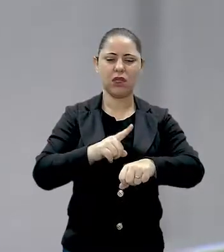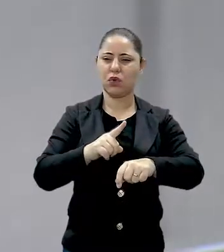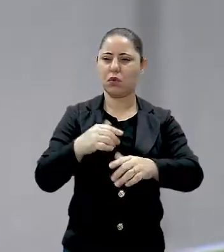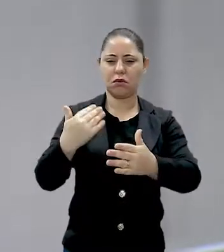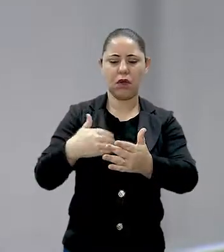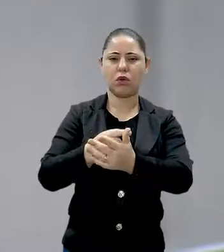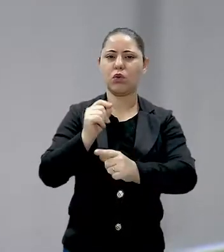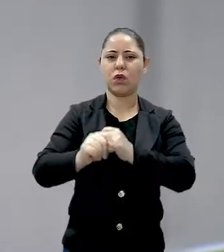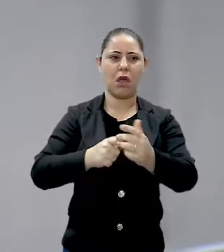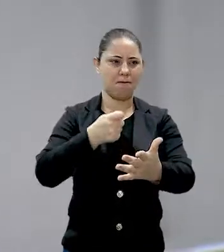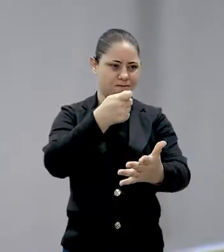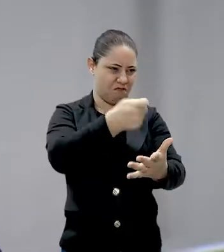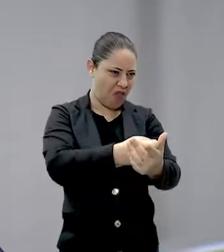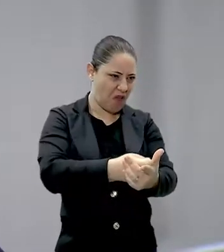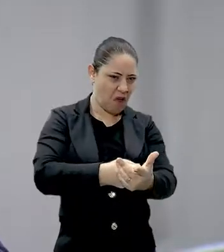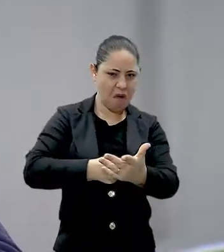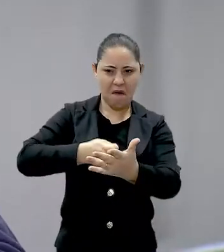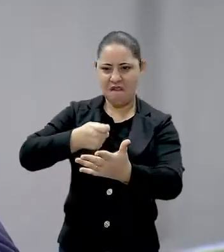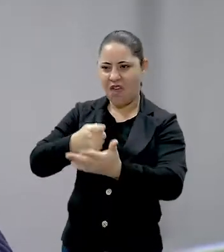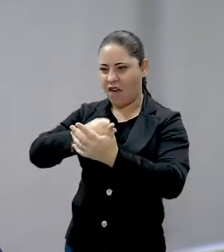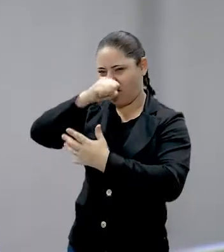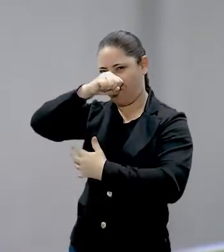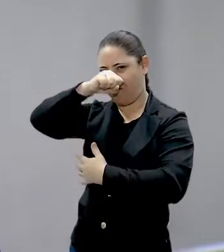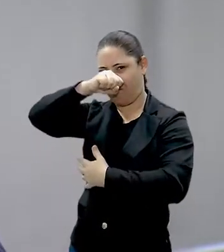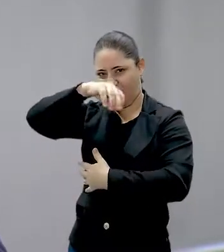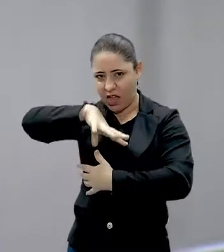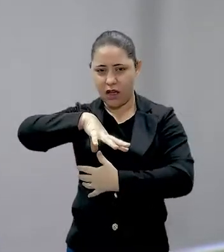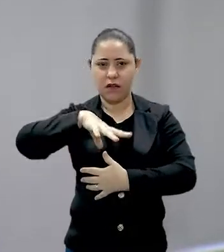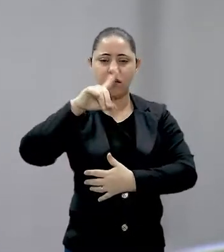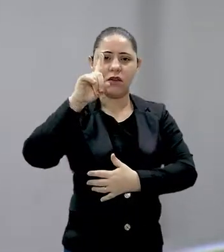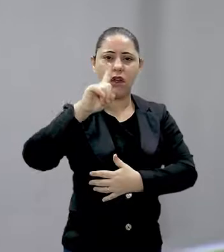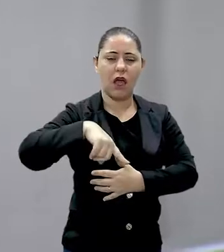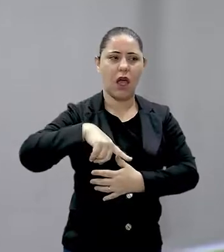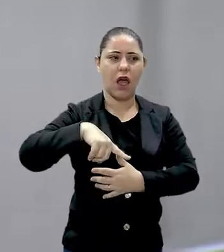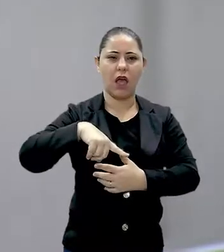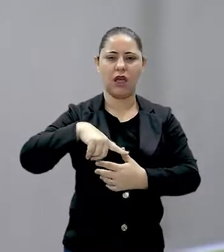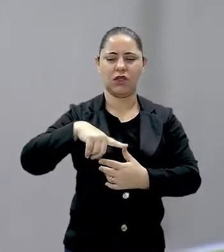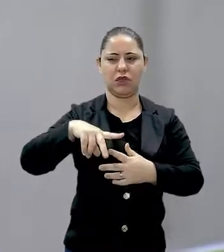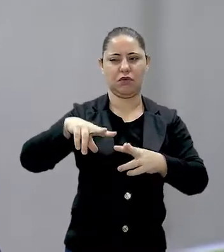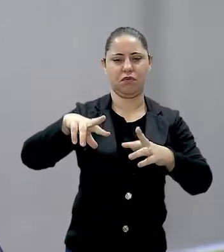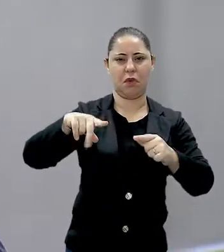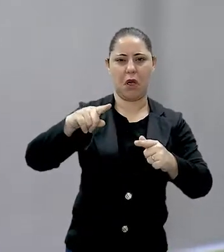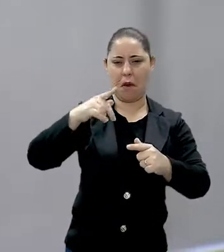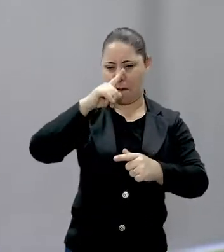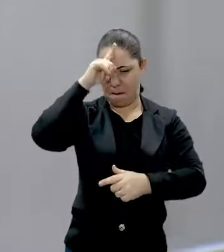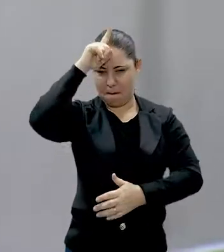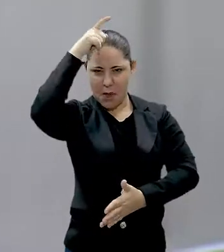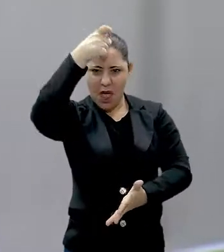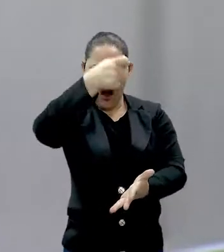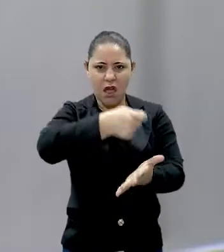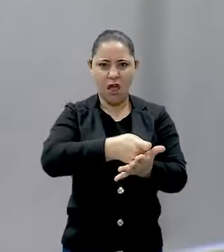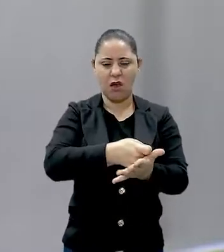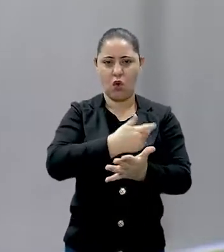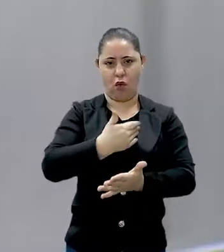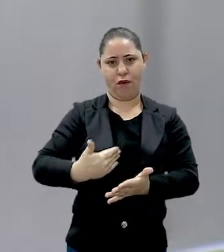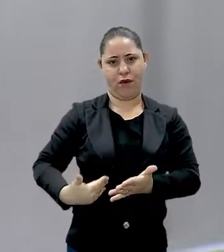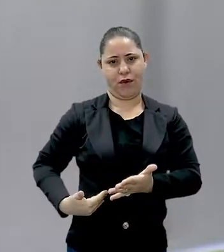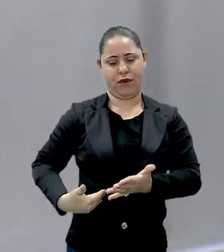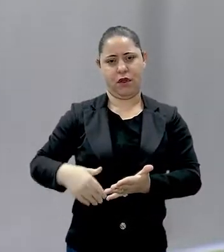todo momento a repressão, a violência, a arbitrariedade, o